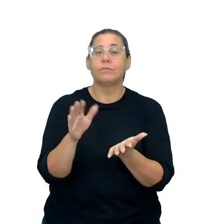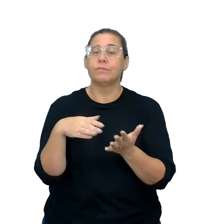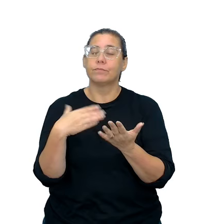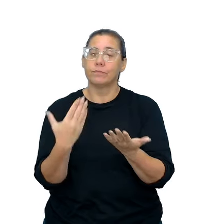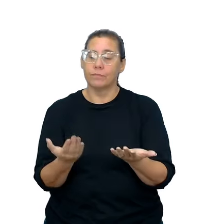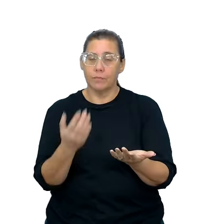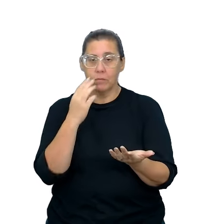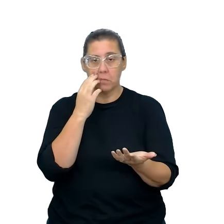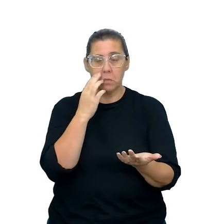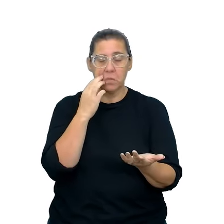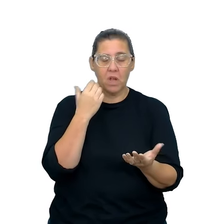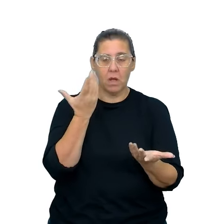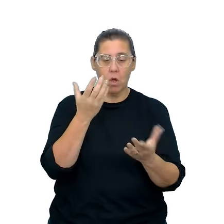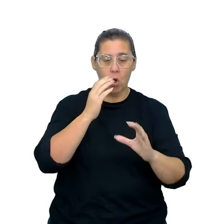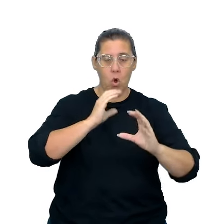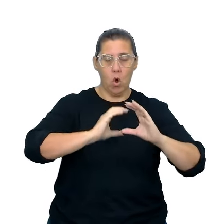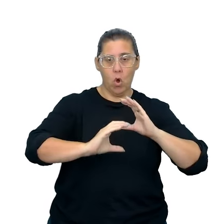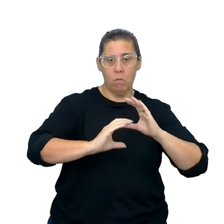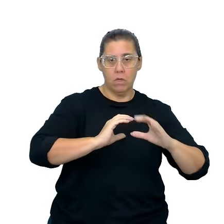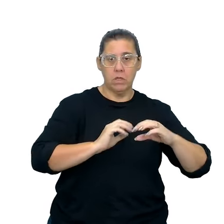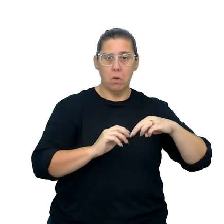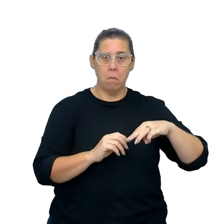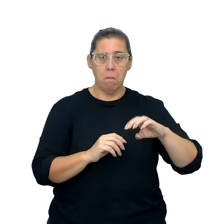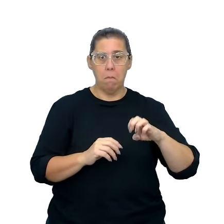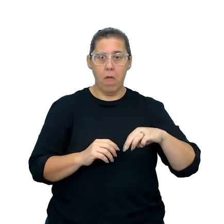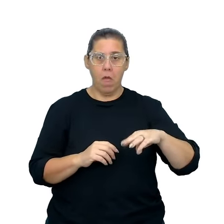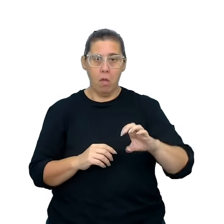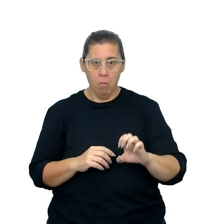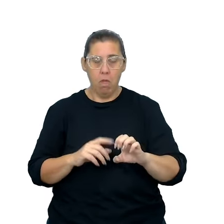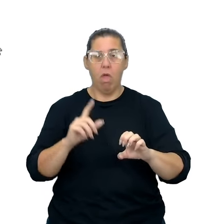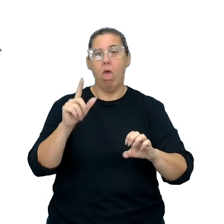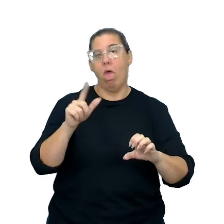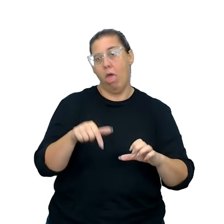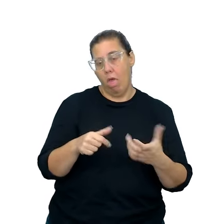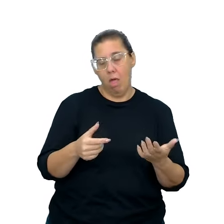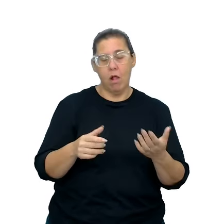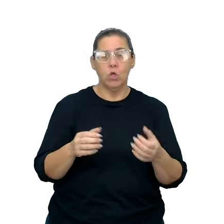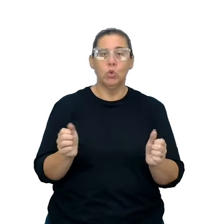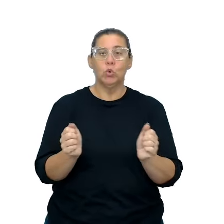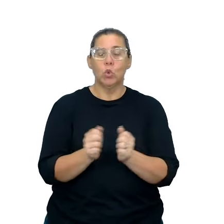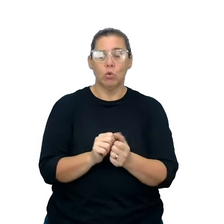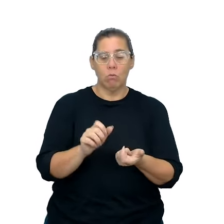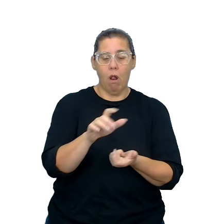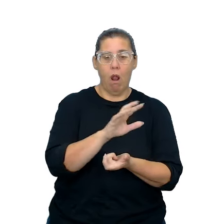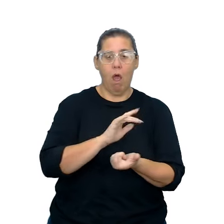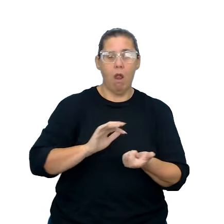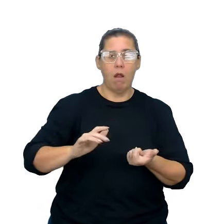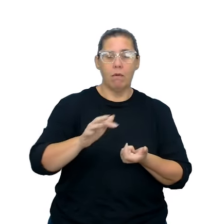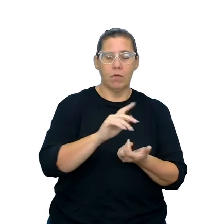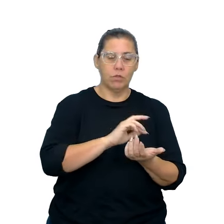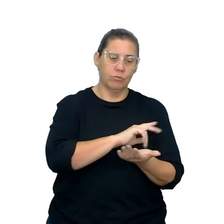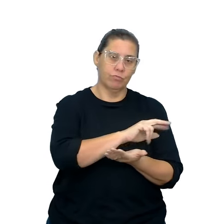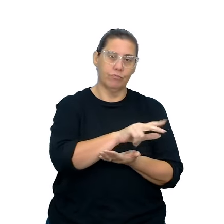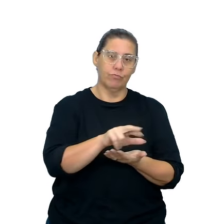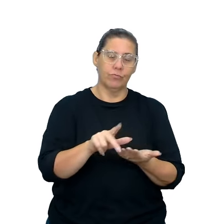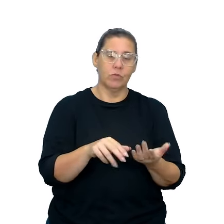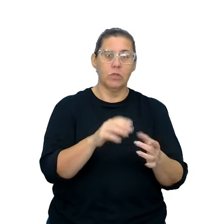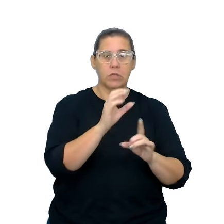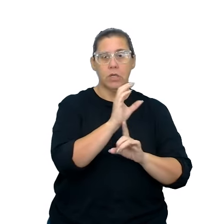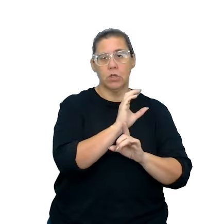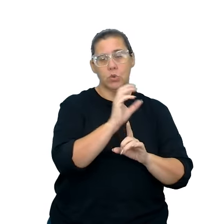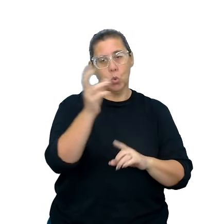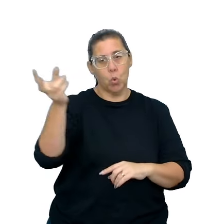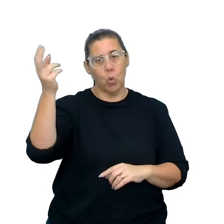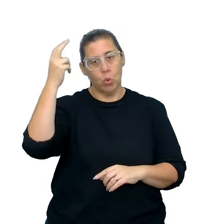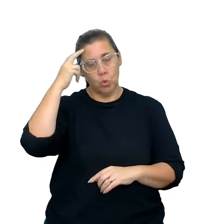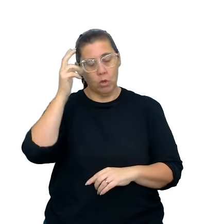domínio social de comunicação de um meme relativo ao letramento como diversidade cultural hipermodal por